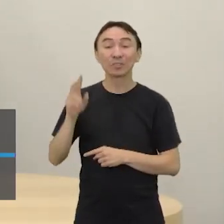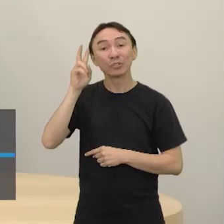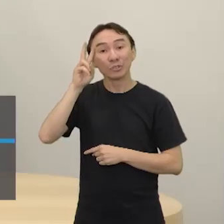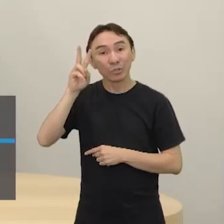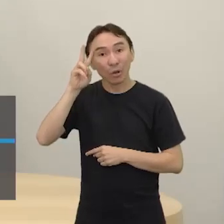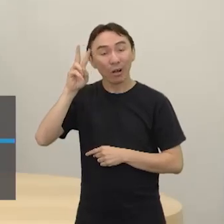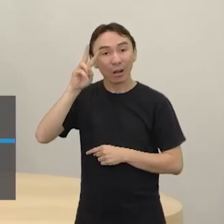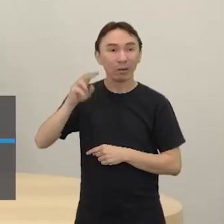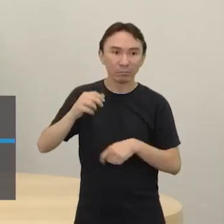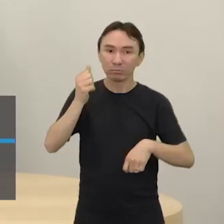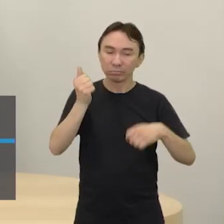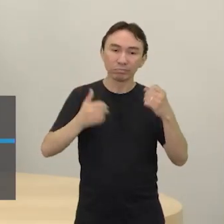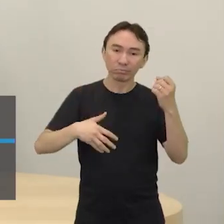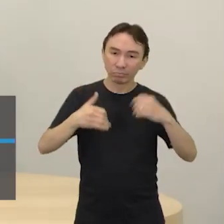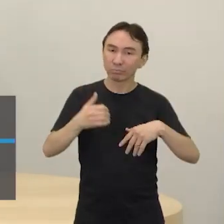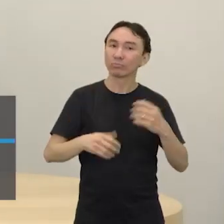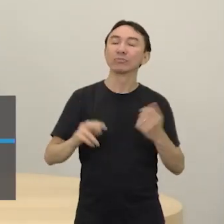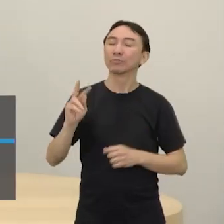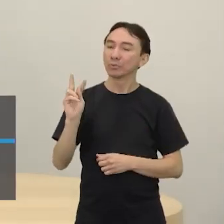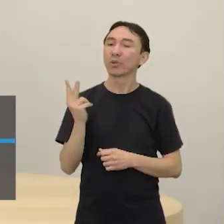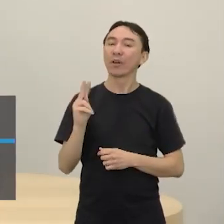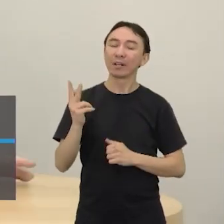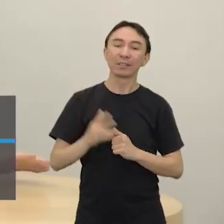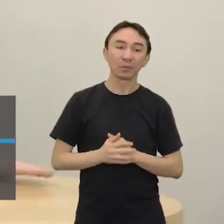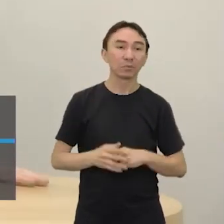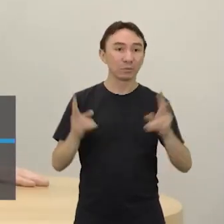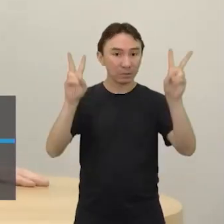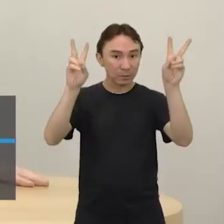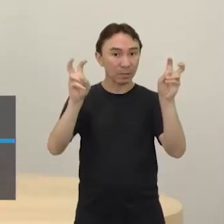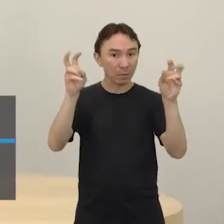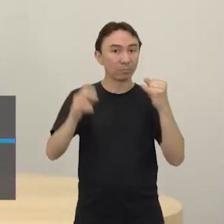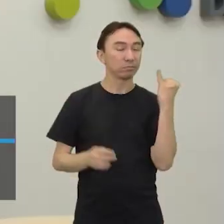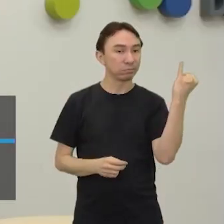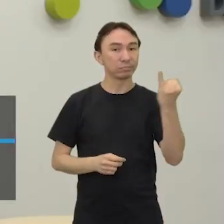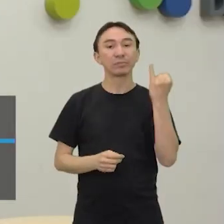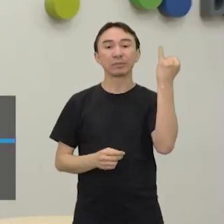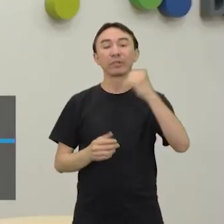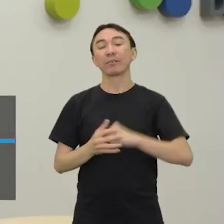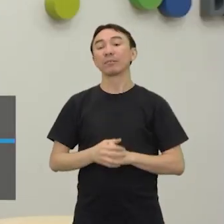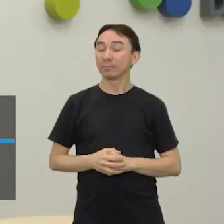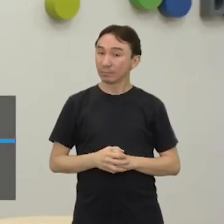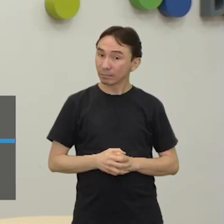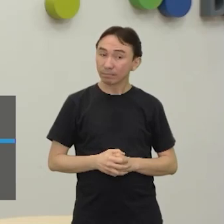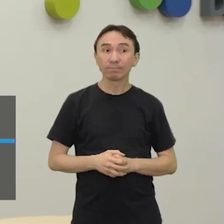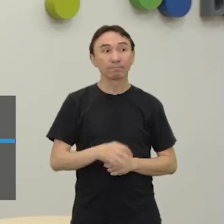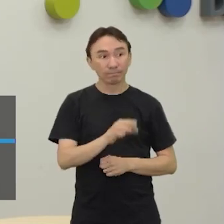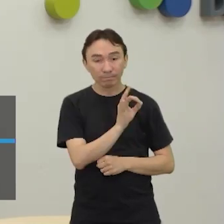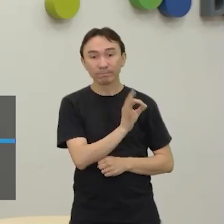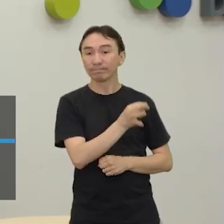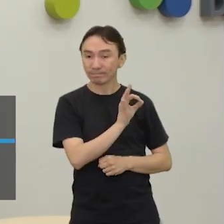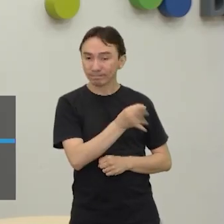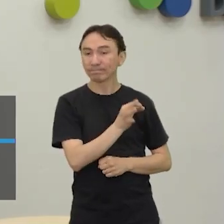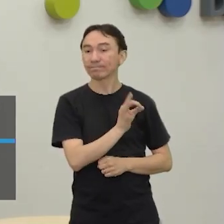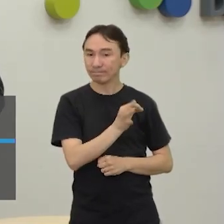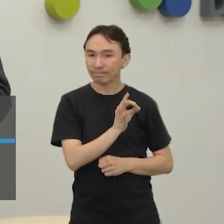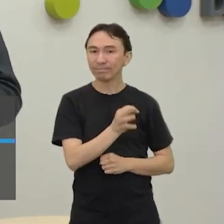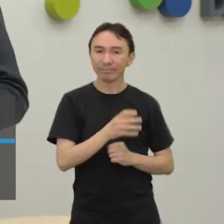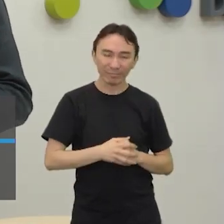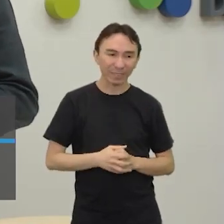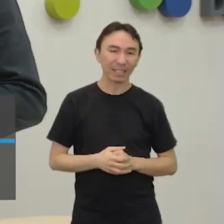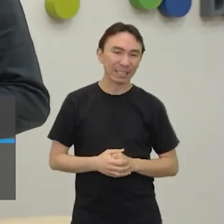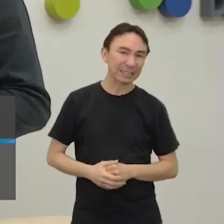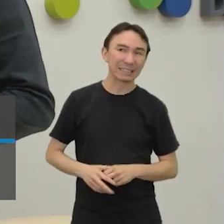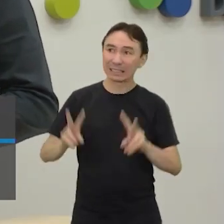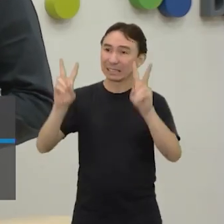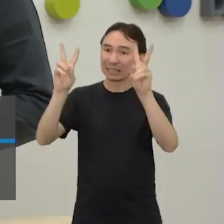que hoje traz um tema importante, né, professor? É importante e, infelizmente, esse